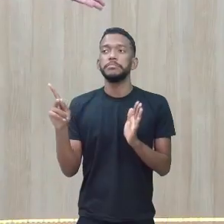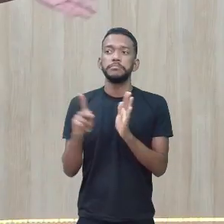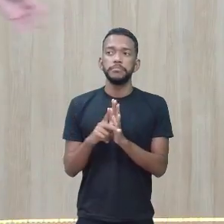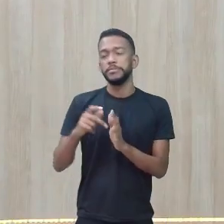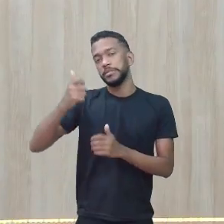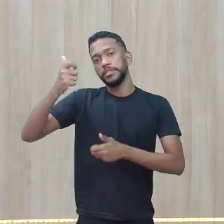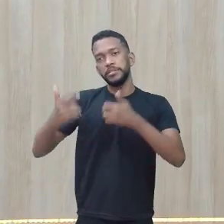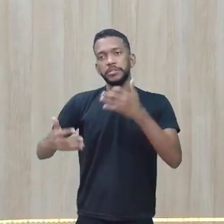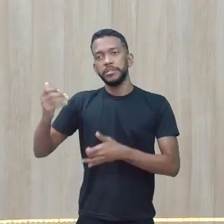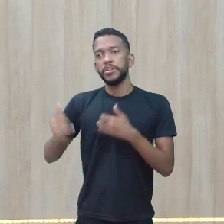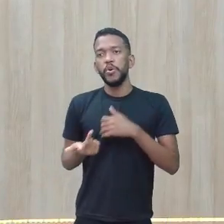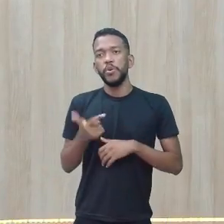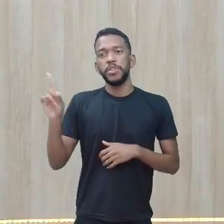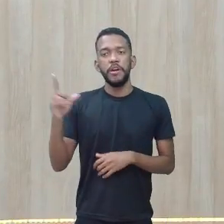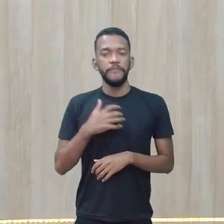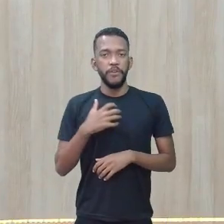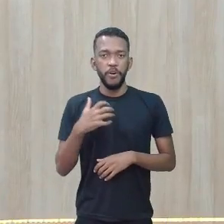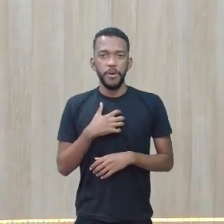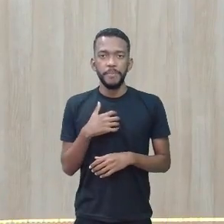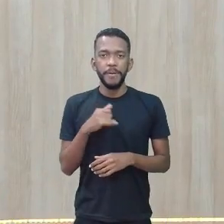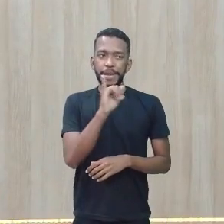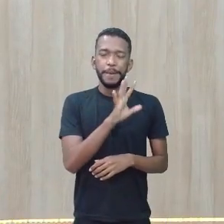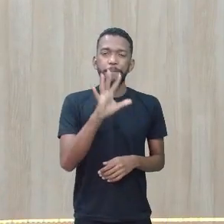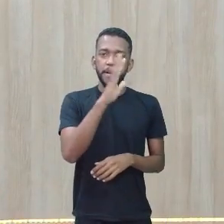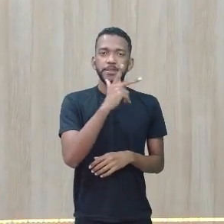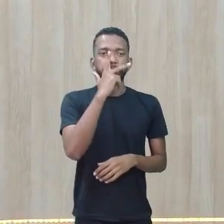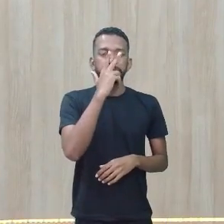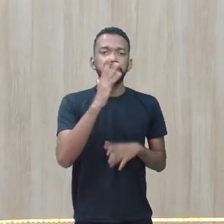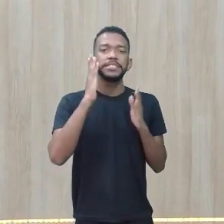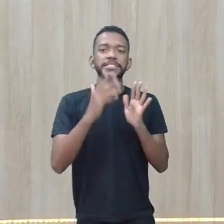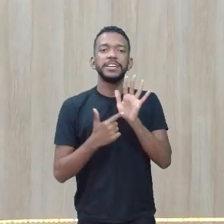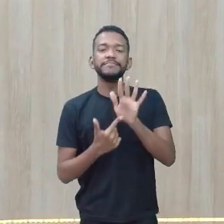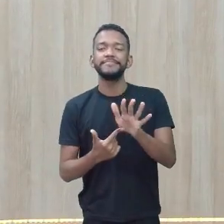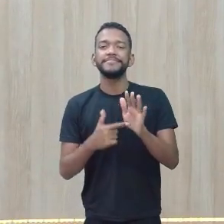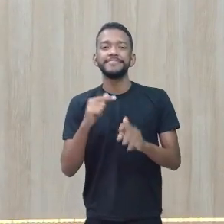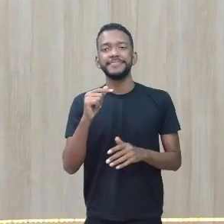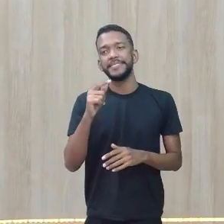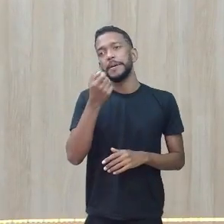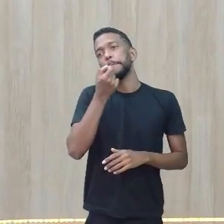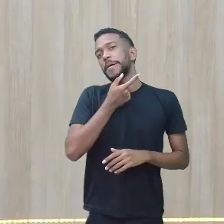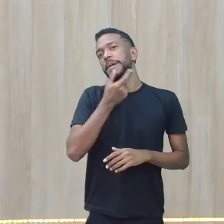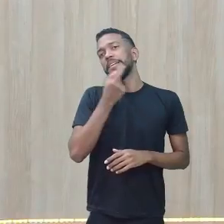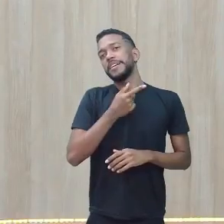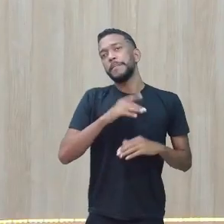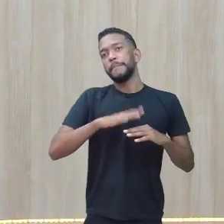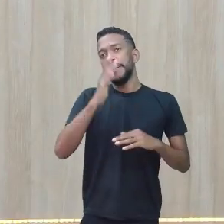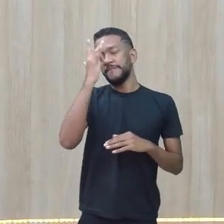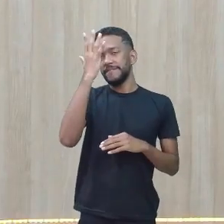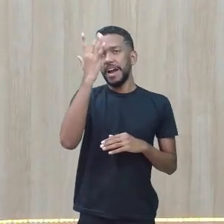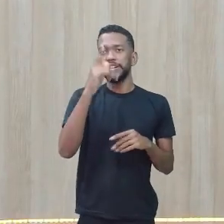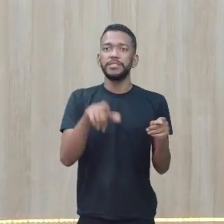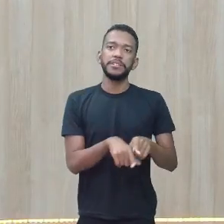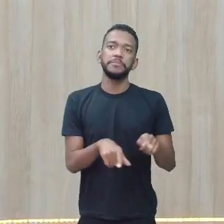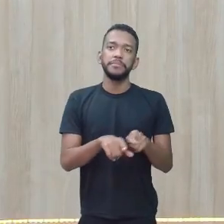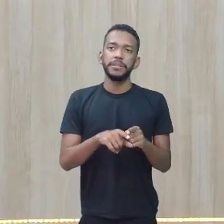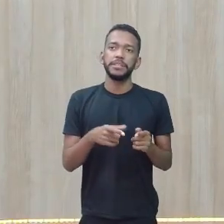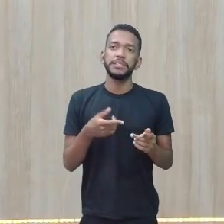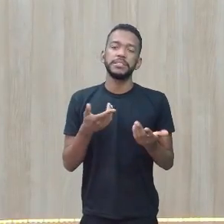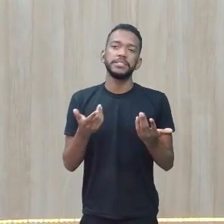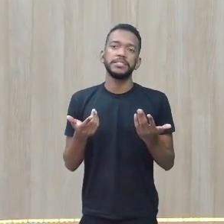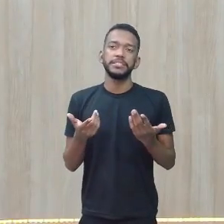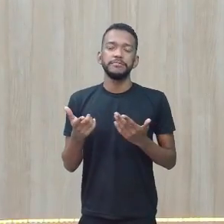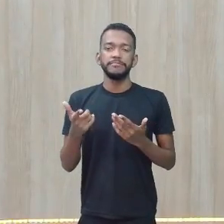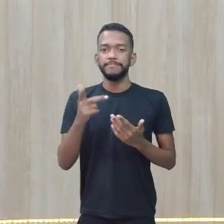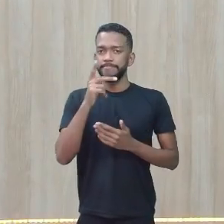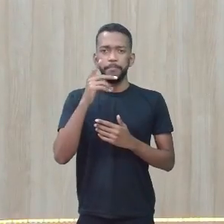outra forma, as imagens costumam dizer de forma mais engraçada, né? Com um humor mais fácil e acessível para quem não sabe, para quem